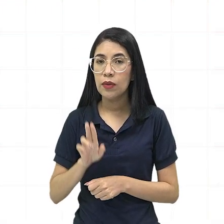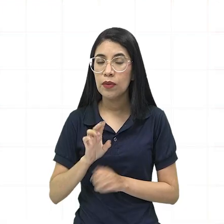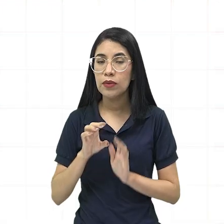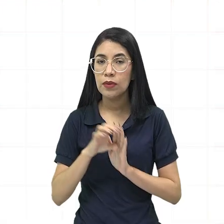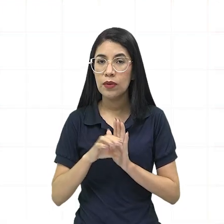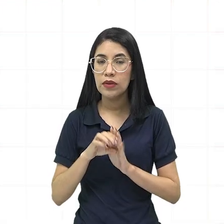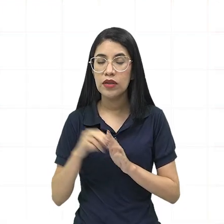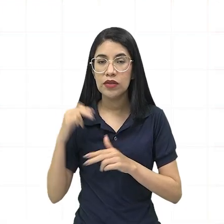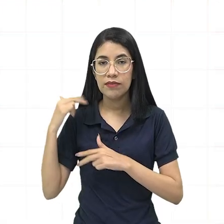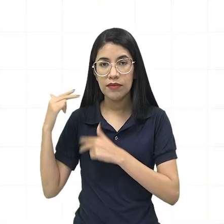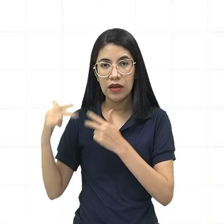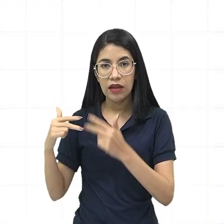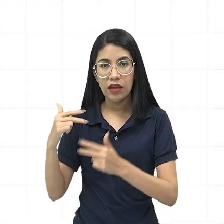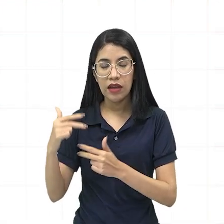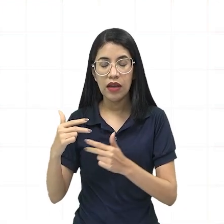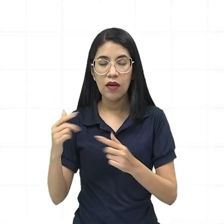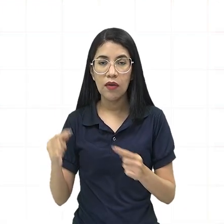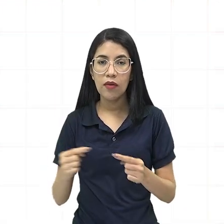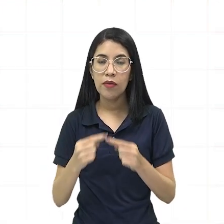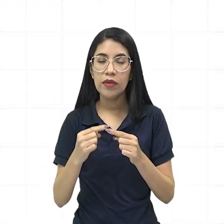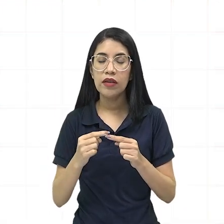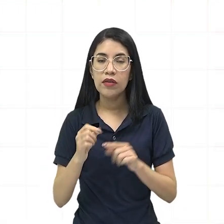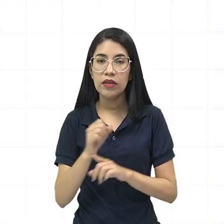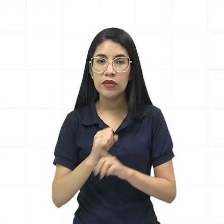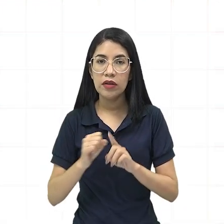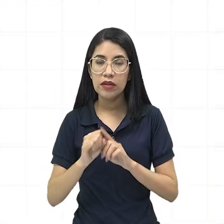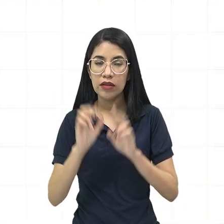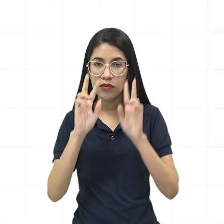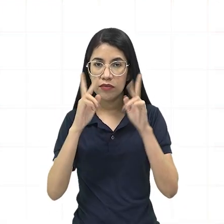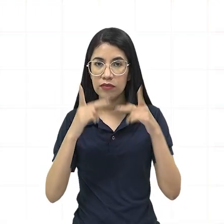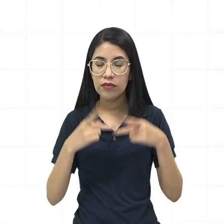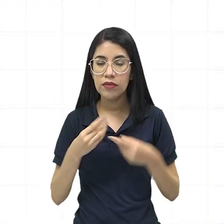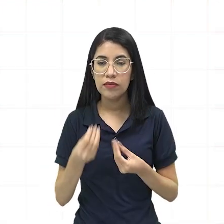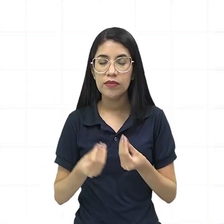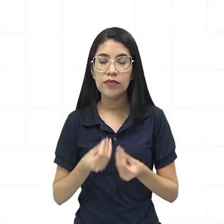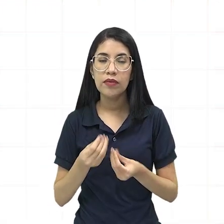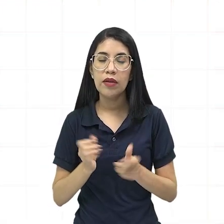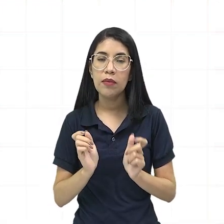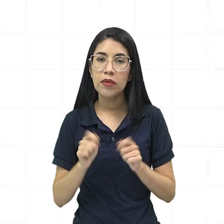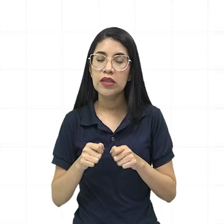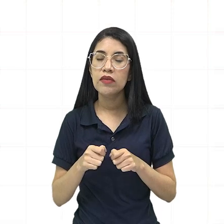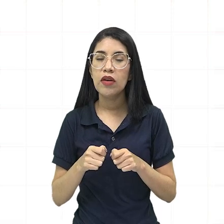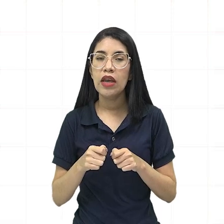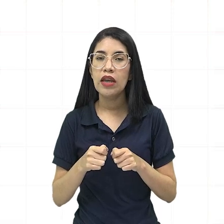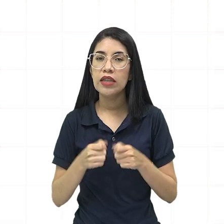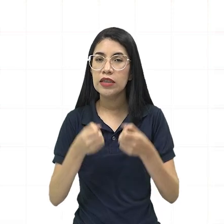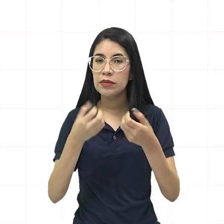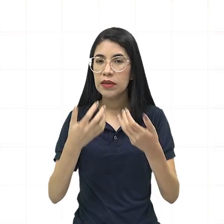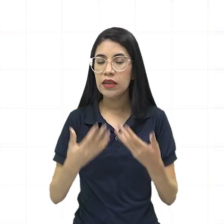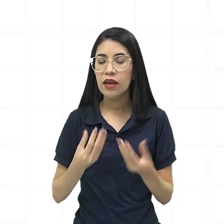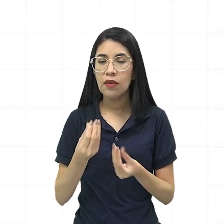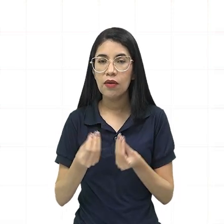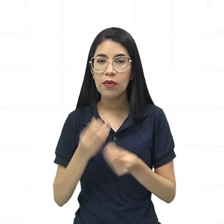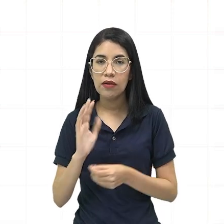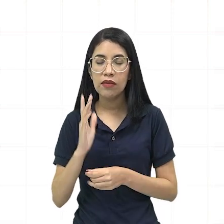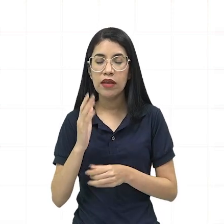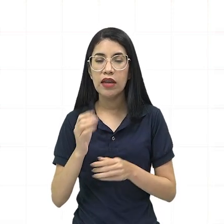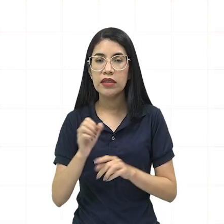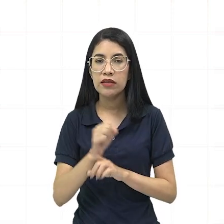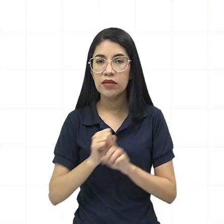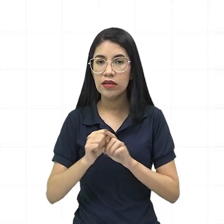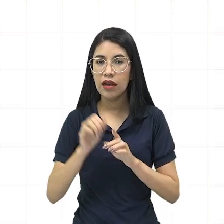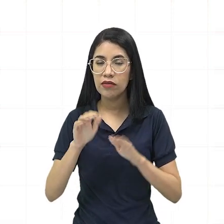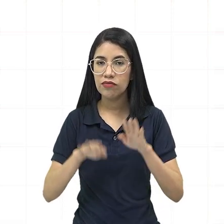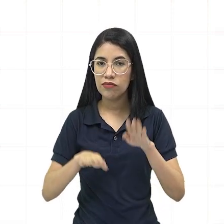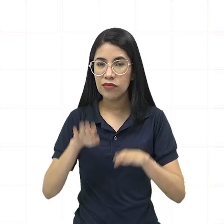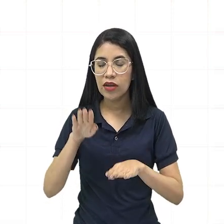de seleção natural à sociedade humana de uma maneira que justificava desigualdades sociais e práticas